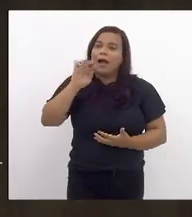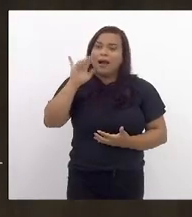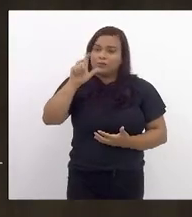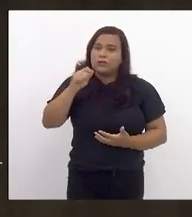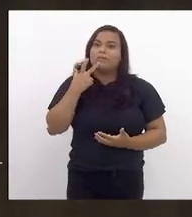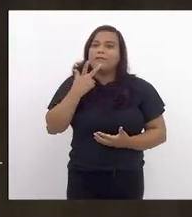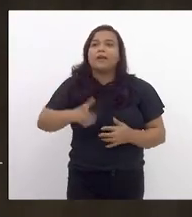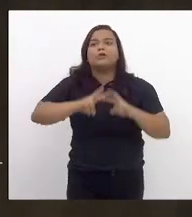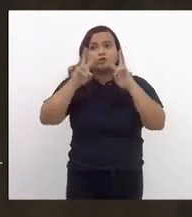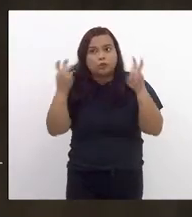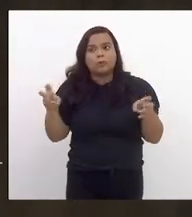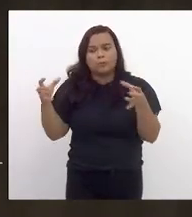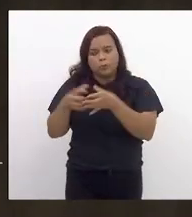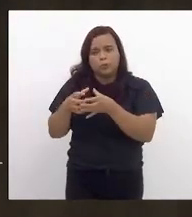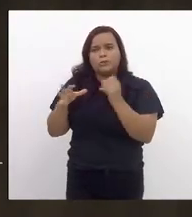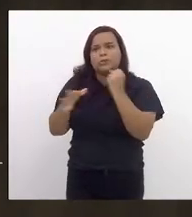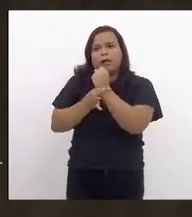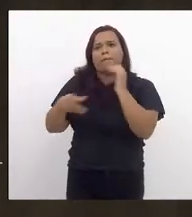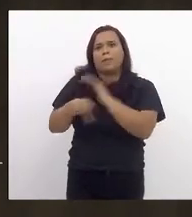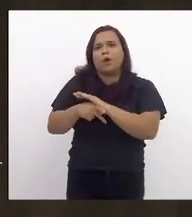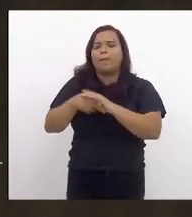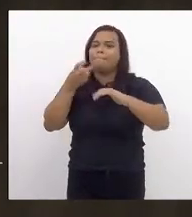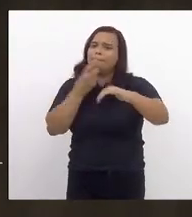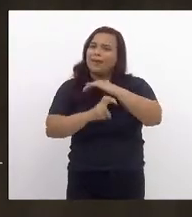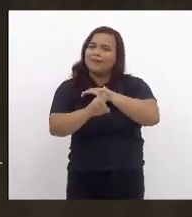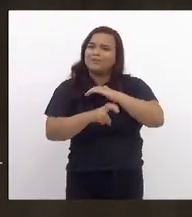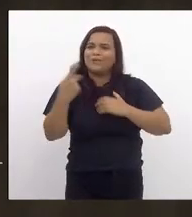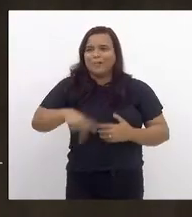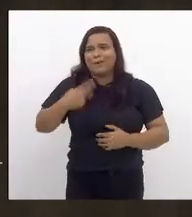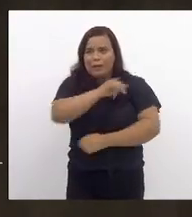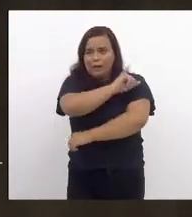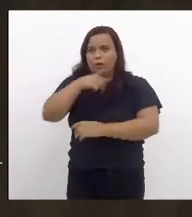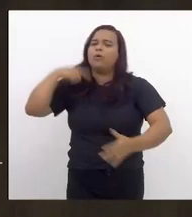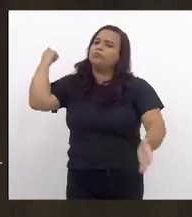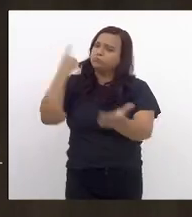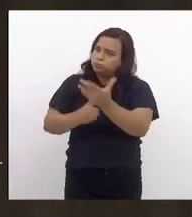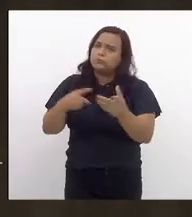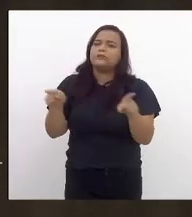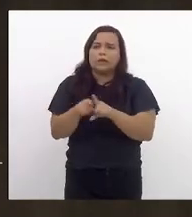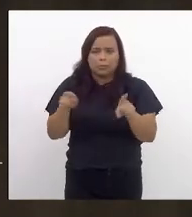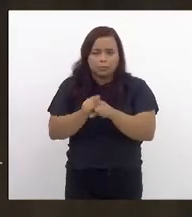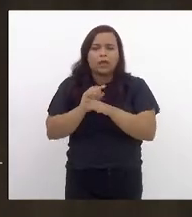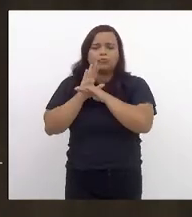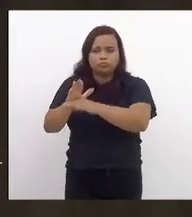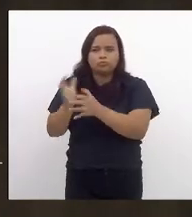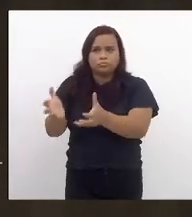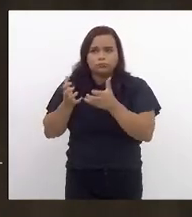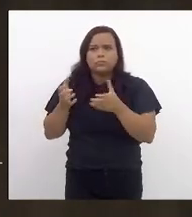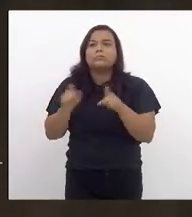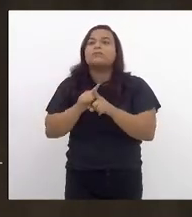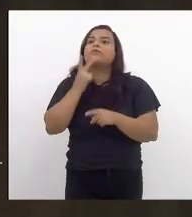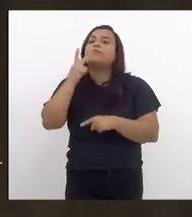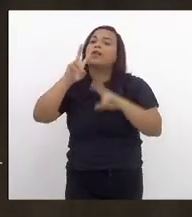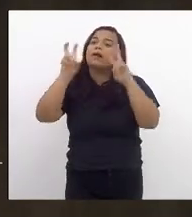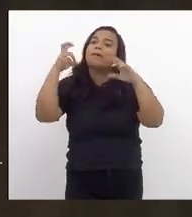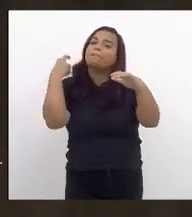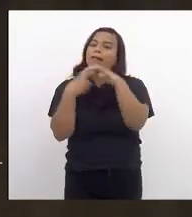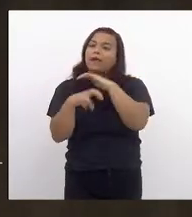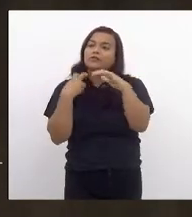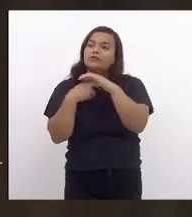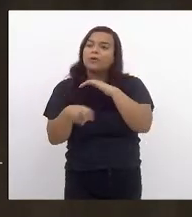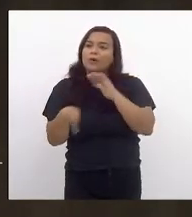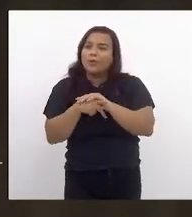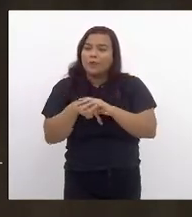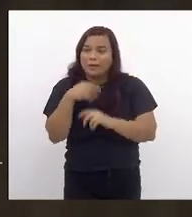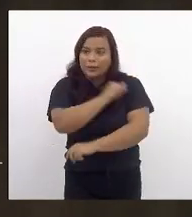justamente do metrô do Rio de Janeiro, e fica aqui o meu comprometimento com a pauta também, e dizer que, por falar em metrô no Rio de Janeiro, senhor presidente, quero